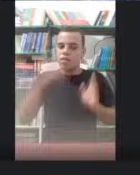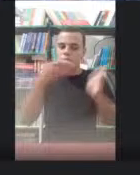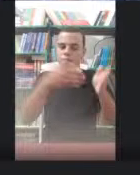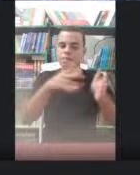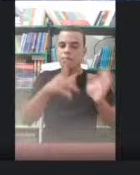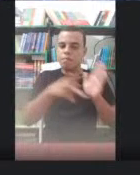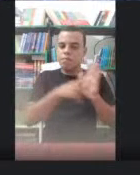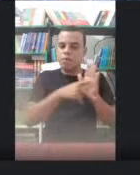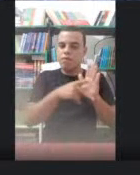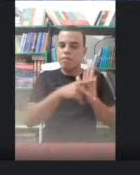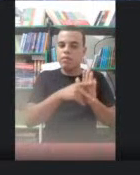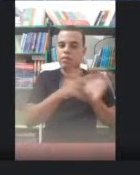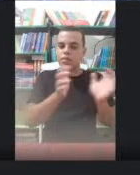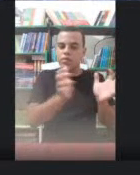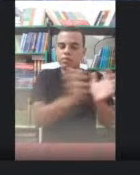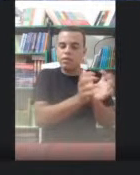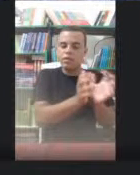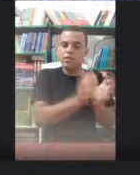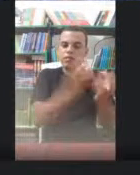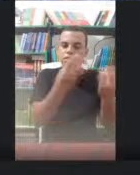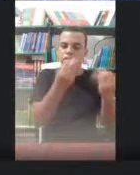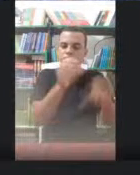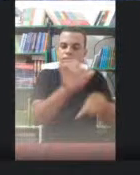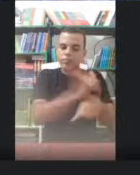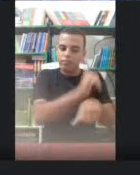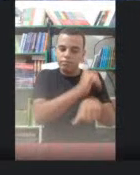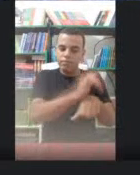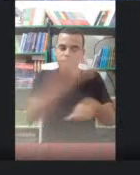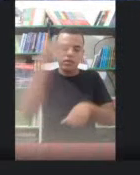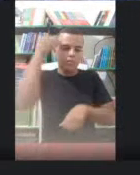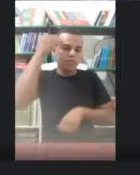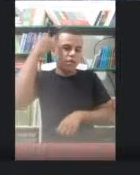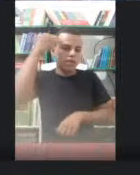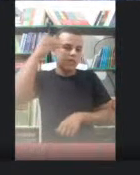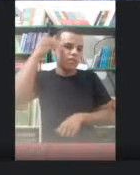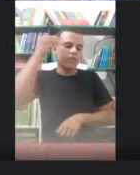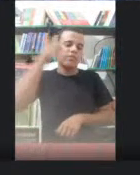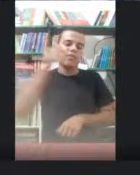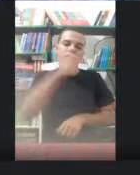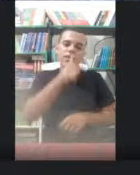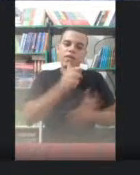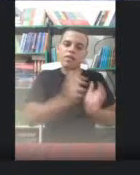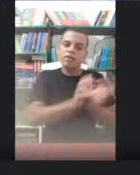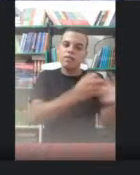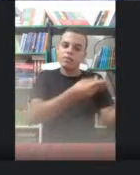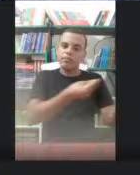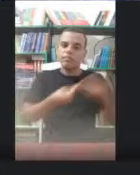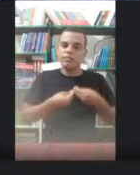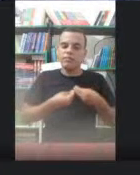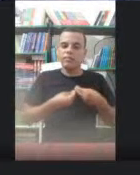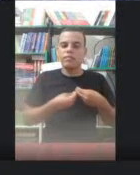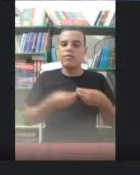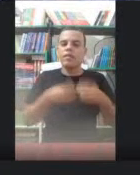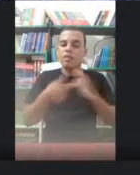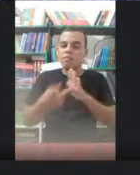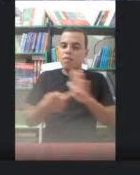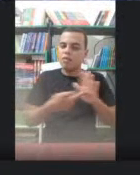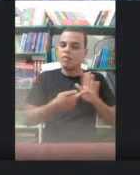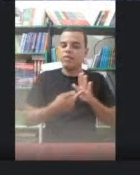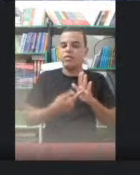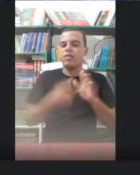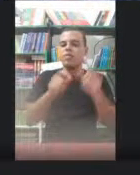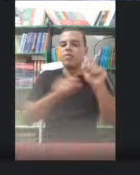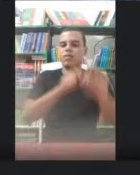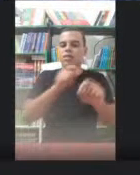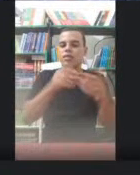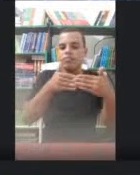um espaço muito estratégico. Eu acho que a experiência que Cássio trouxe para a gente demonstra isso, né? É um espaço em que a abertura